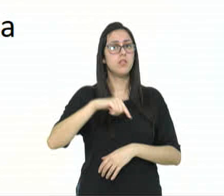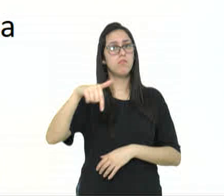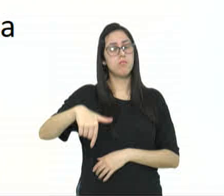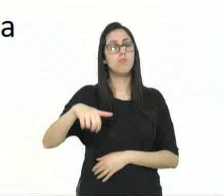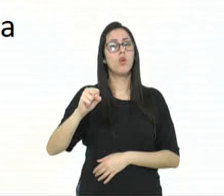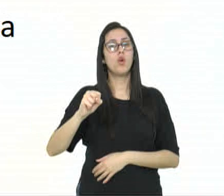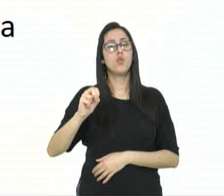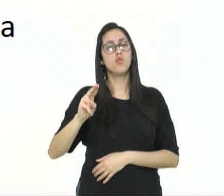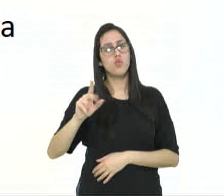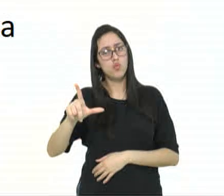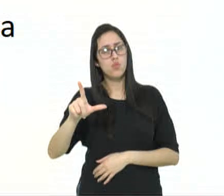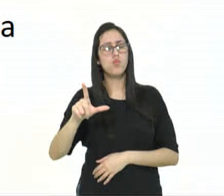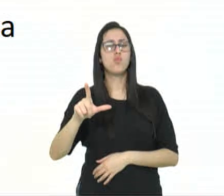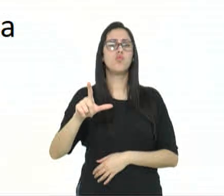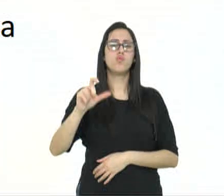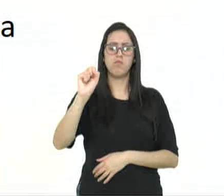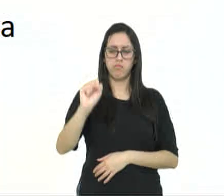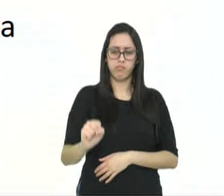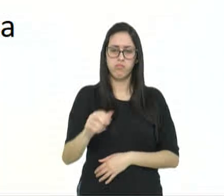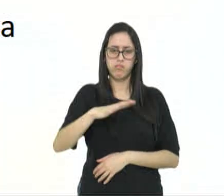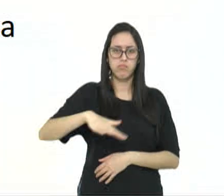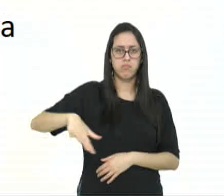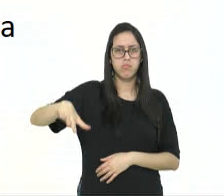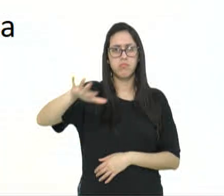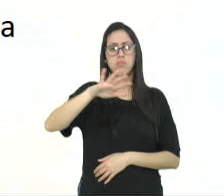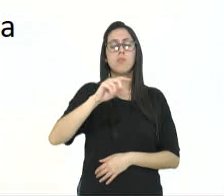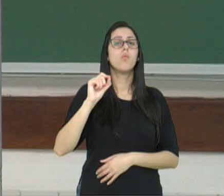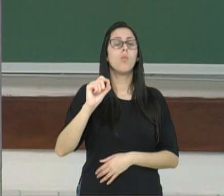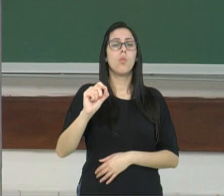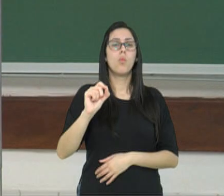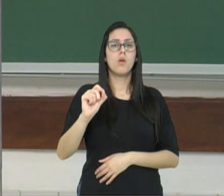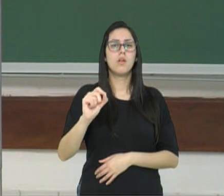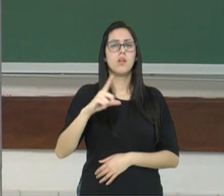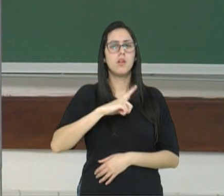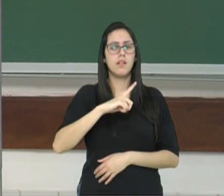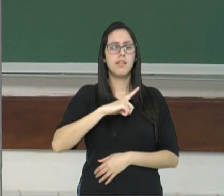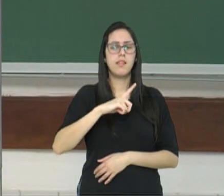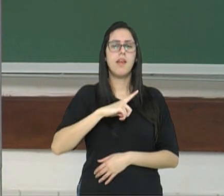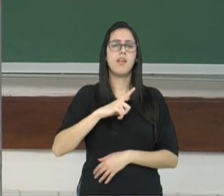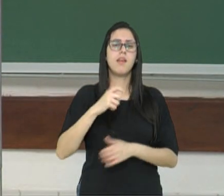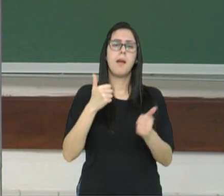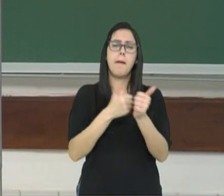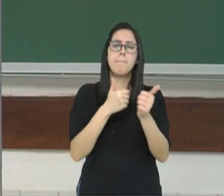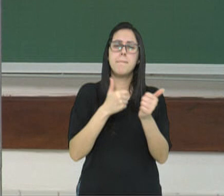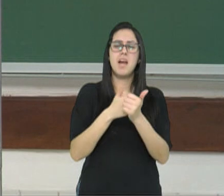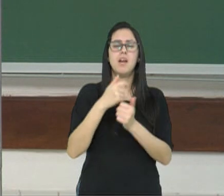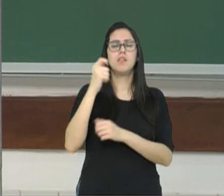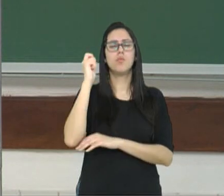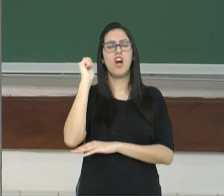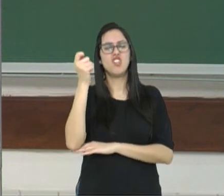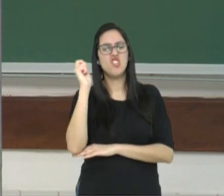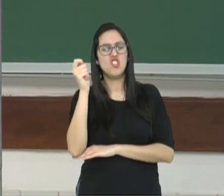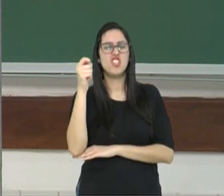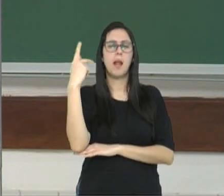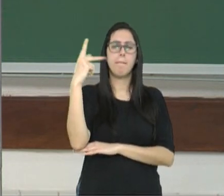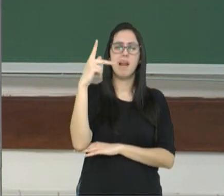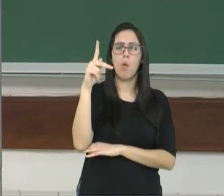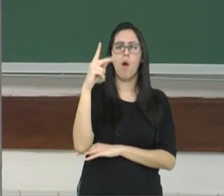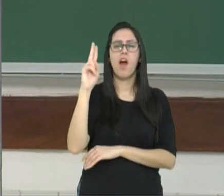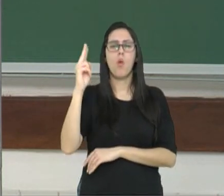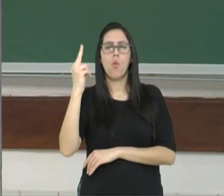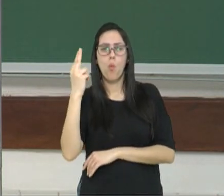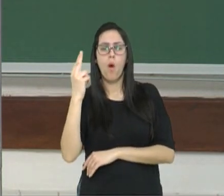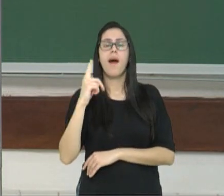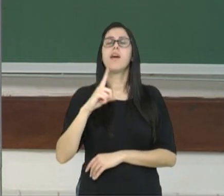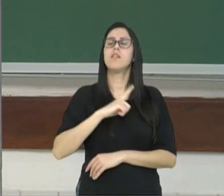sul do país. Esse território nosso, que faz meio que fronteira com a Argentina, com o Paraguai e com o Uruguai, que é um território que havia